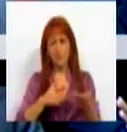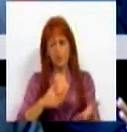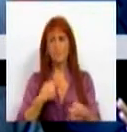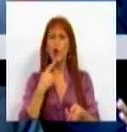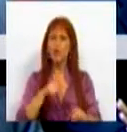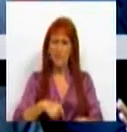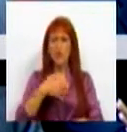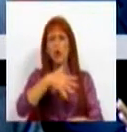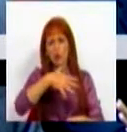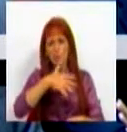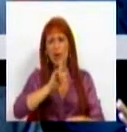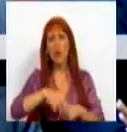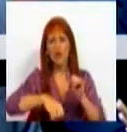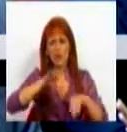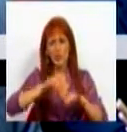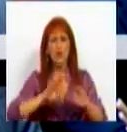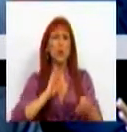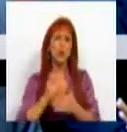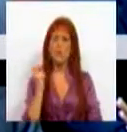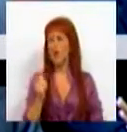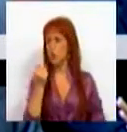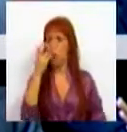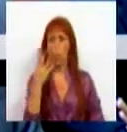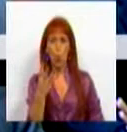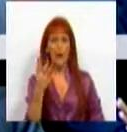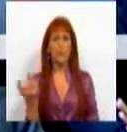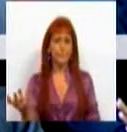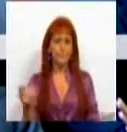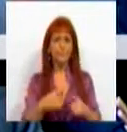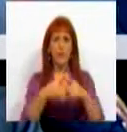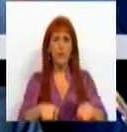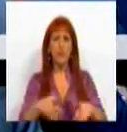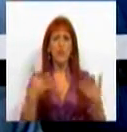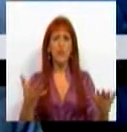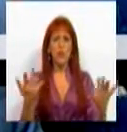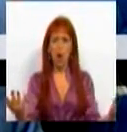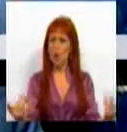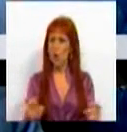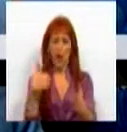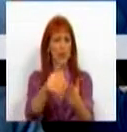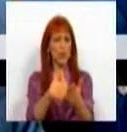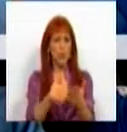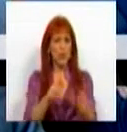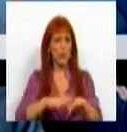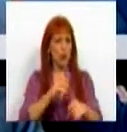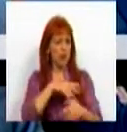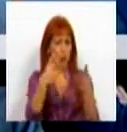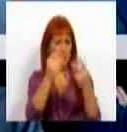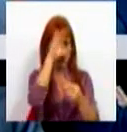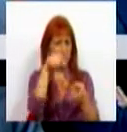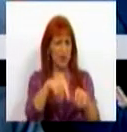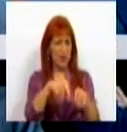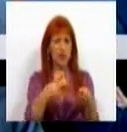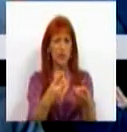em voltar a explicar o que aconteceu nos últimos 4 anos e a diferença que estamos a introduzir com este Orçamento de